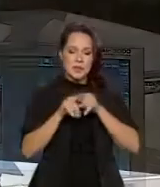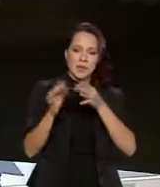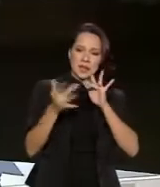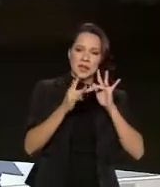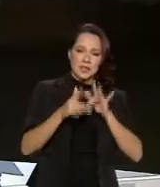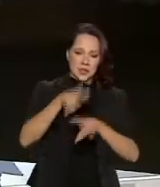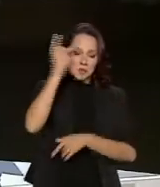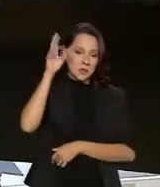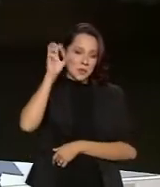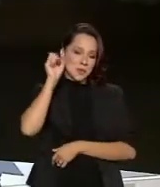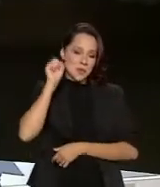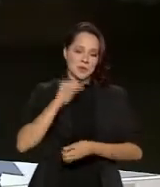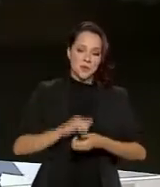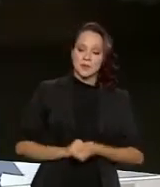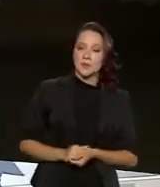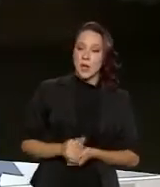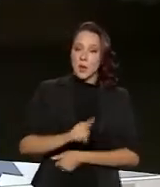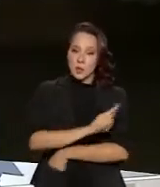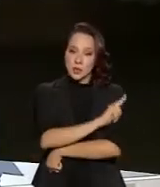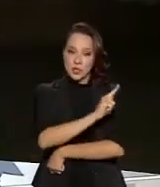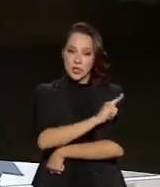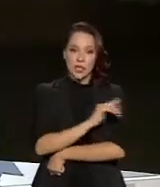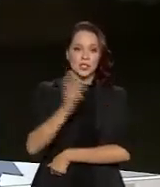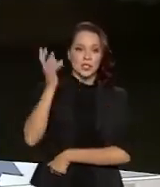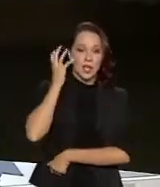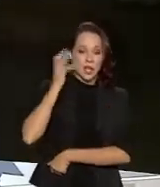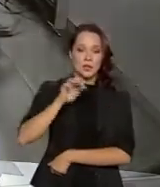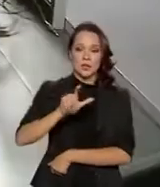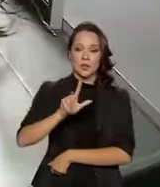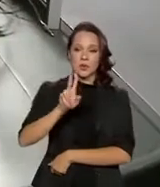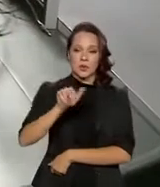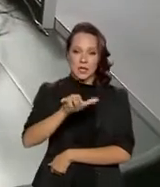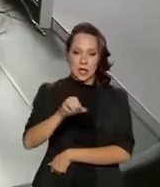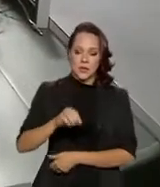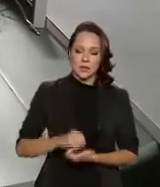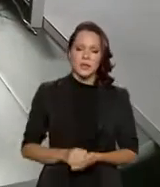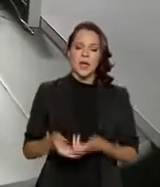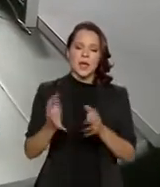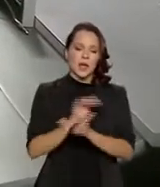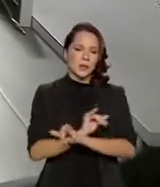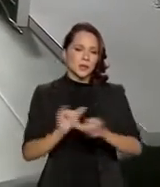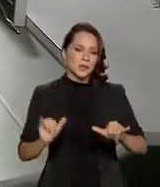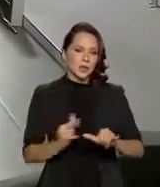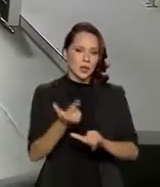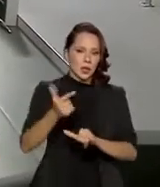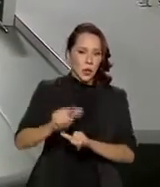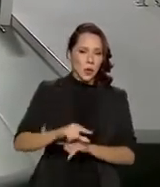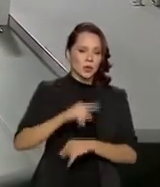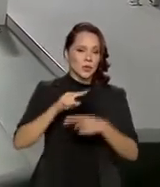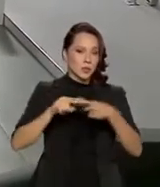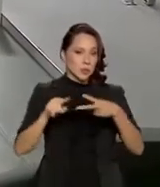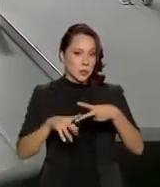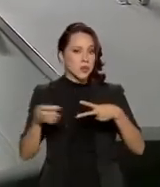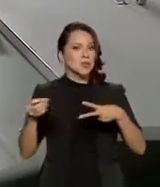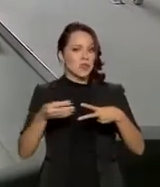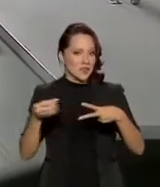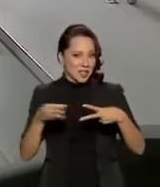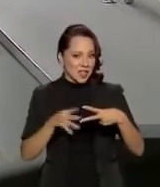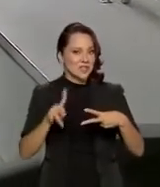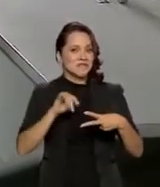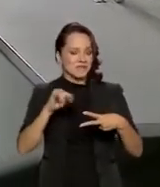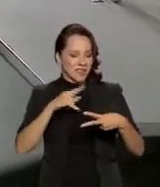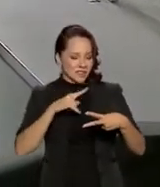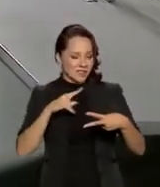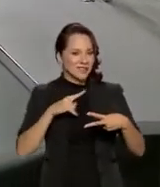interação com os ouvintes o gerente-executivo de rádios Luciano Seixas anuncia que outras duas grandes novidades